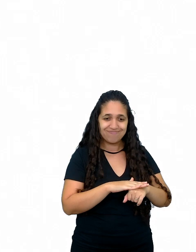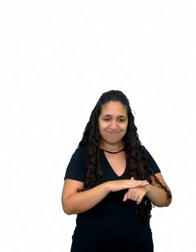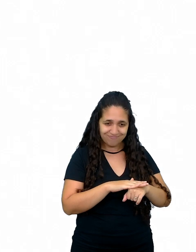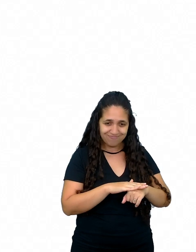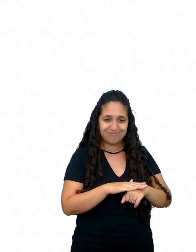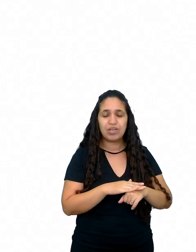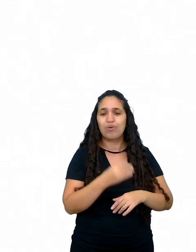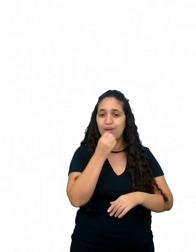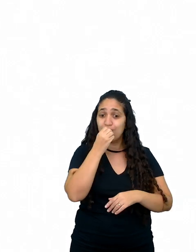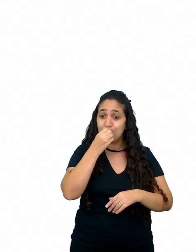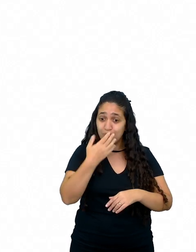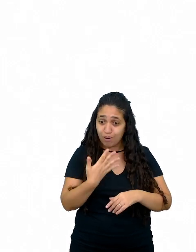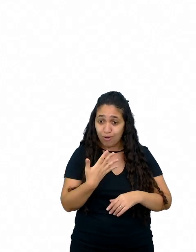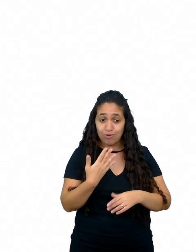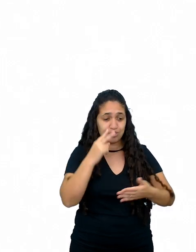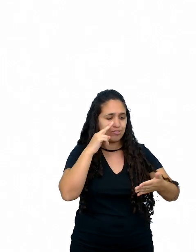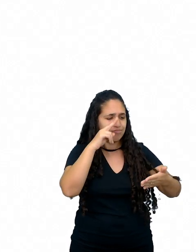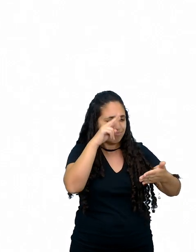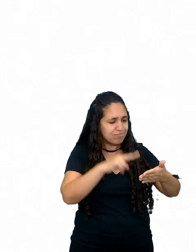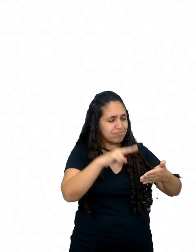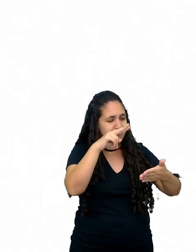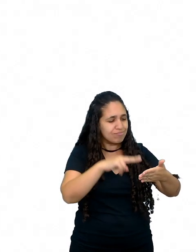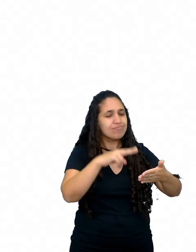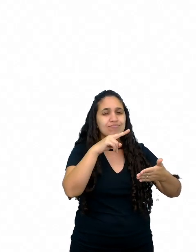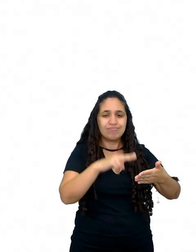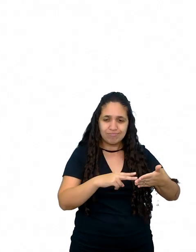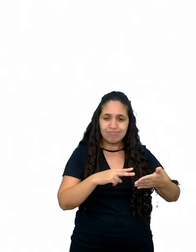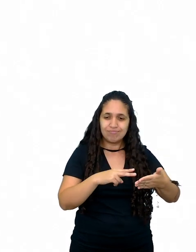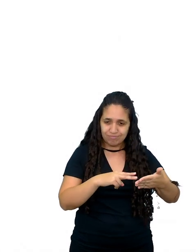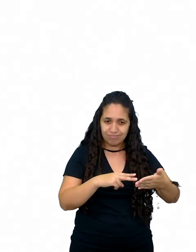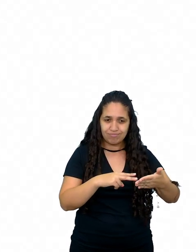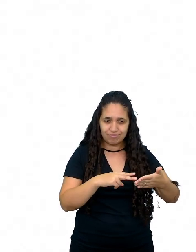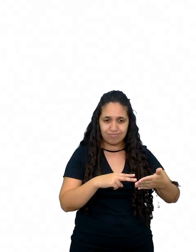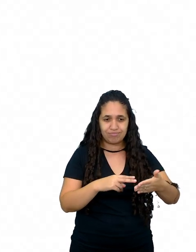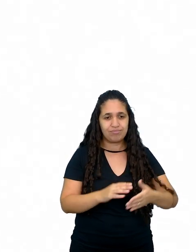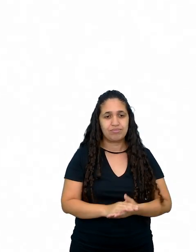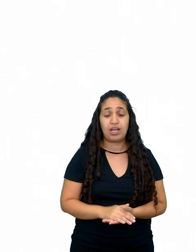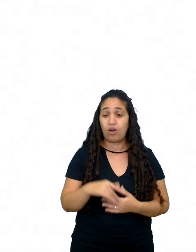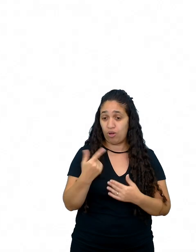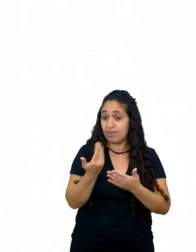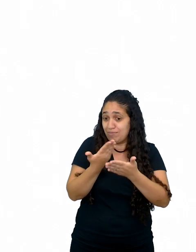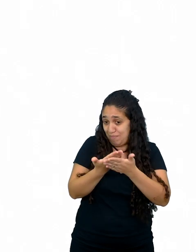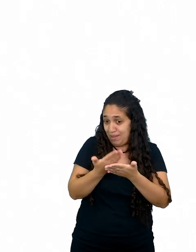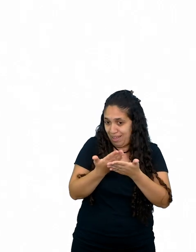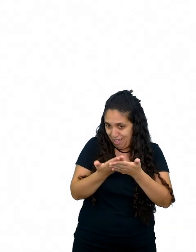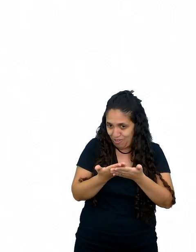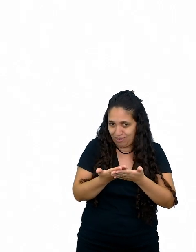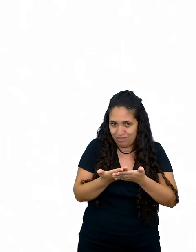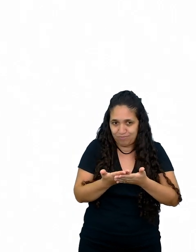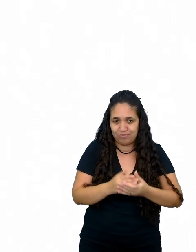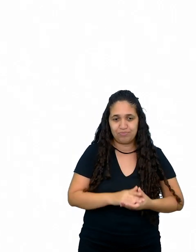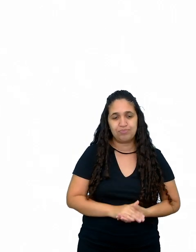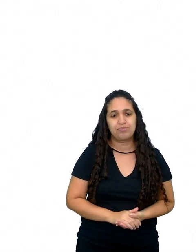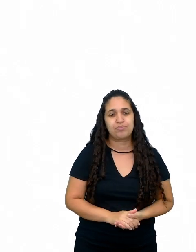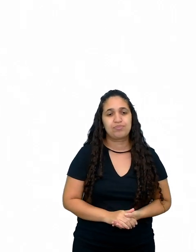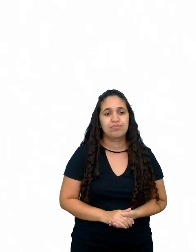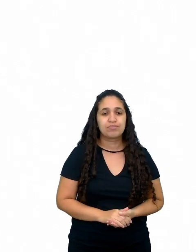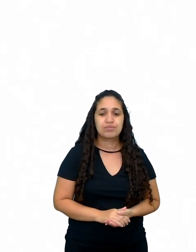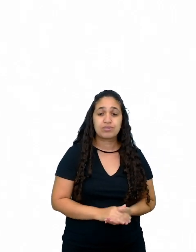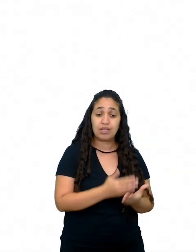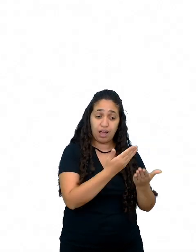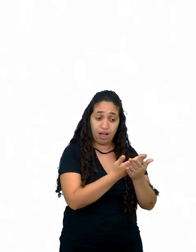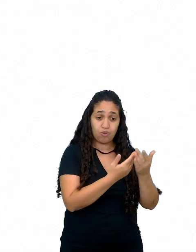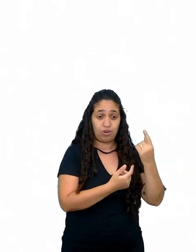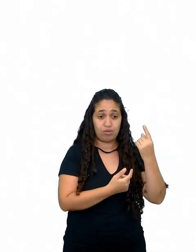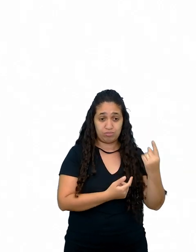muito. Então, é muito importante que a gente leia esses movimentos. Então, agora vamos para as aulas propriamente ditas. A aula 1